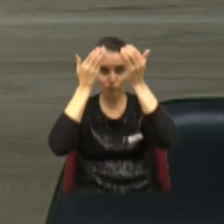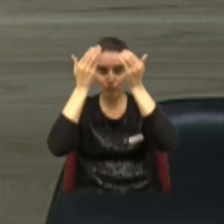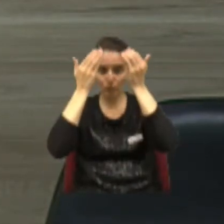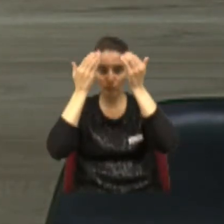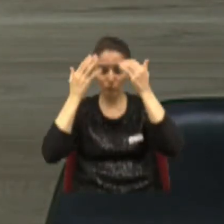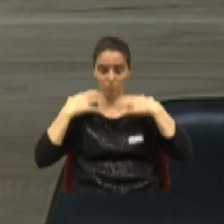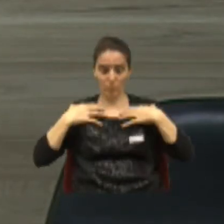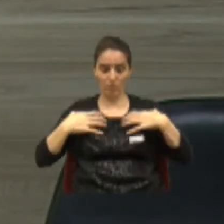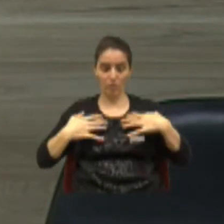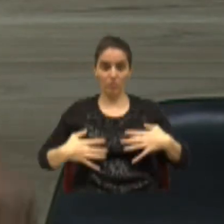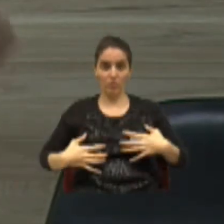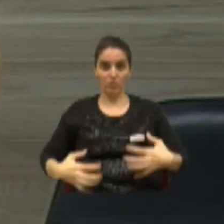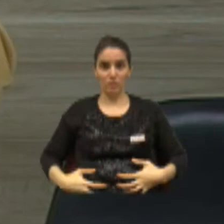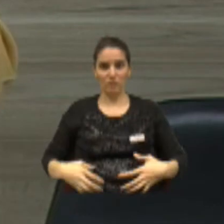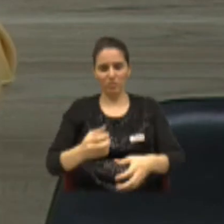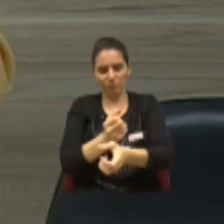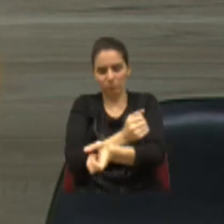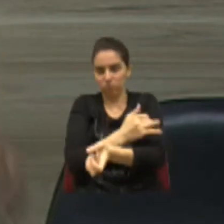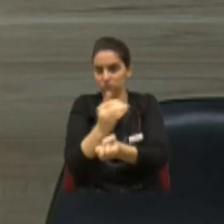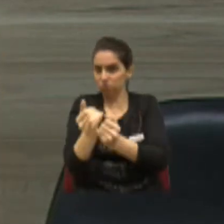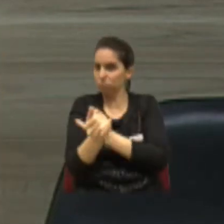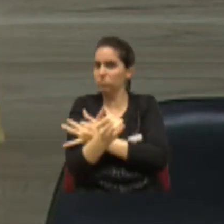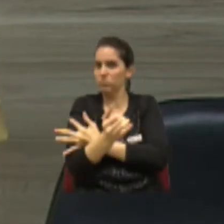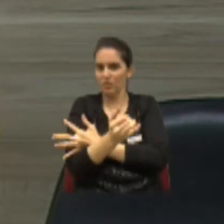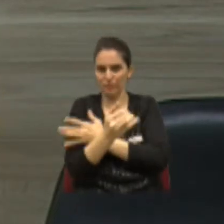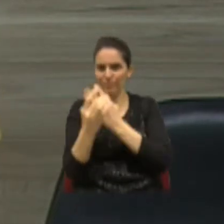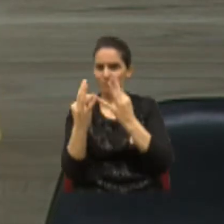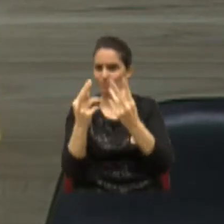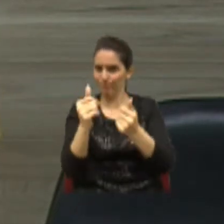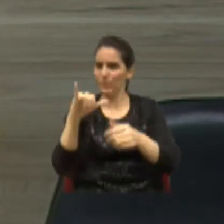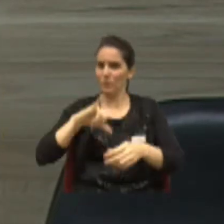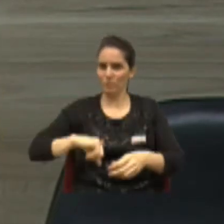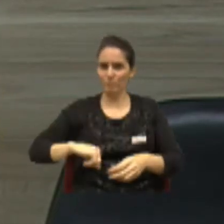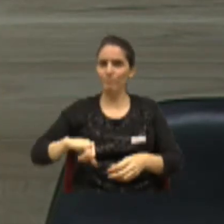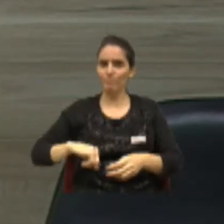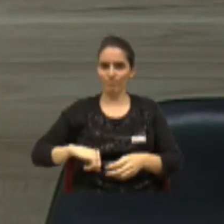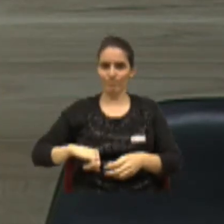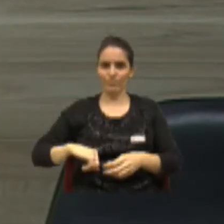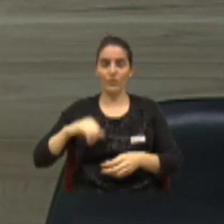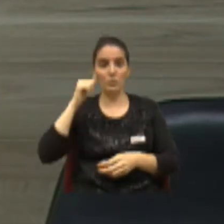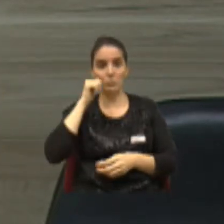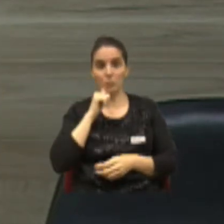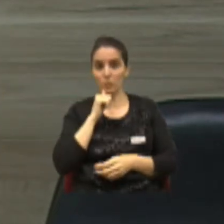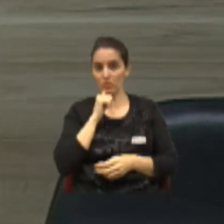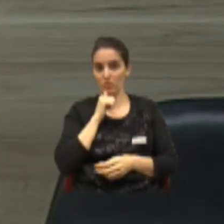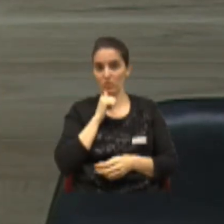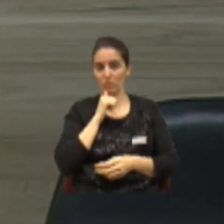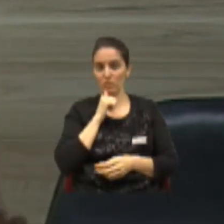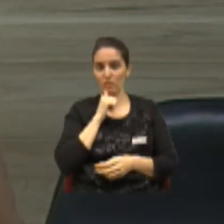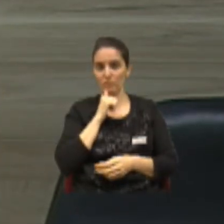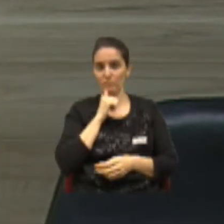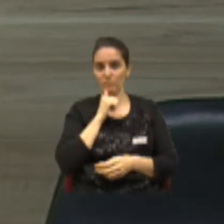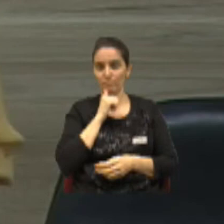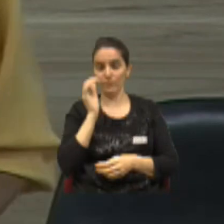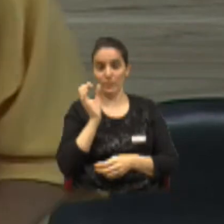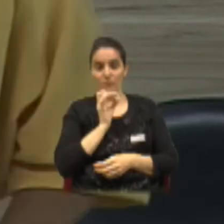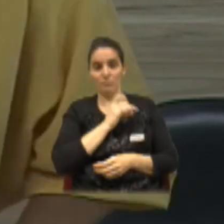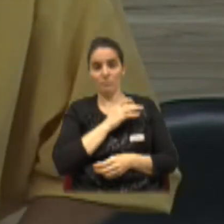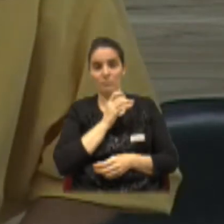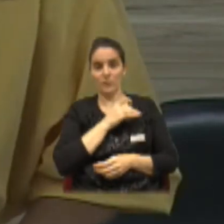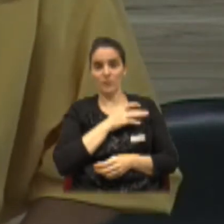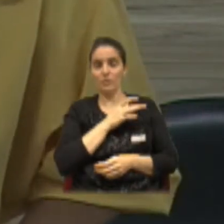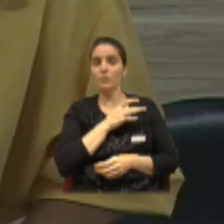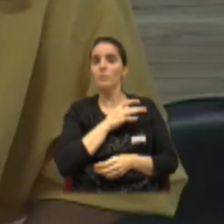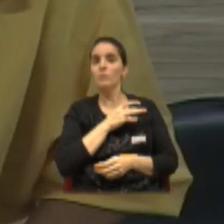emocional, e que esta mulher, às vezes, pode ter um grande receio de, sabendo